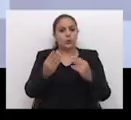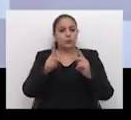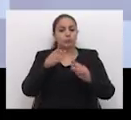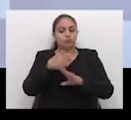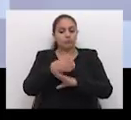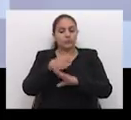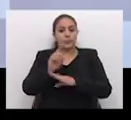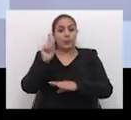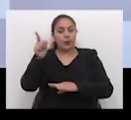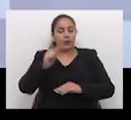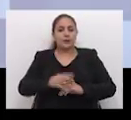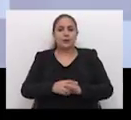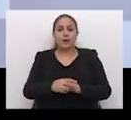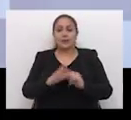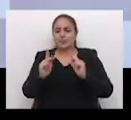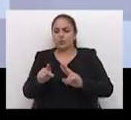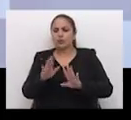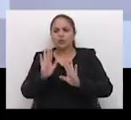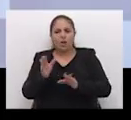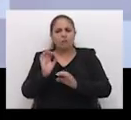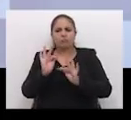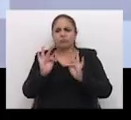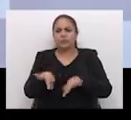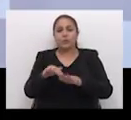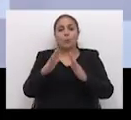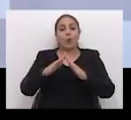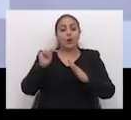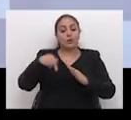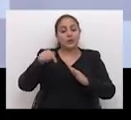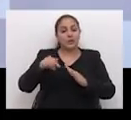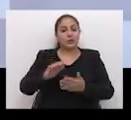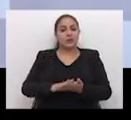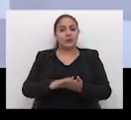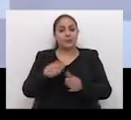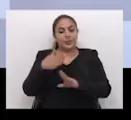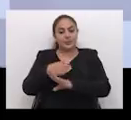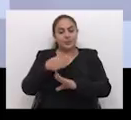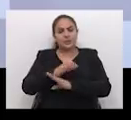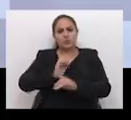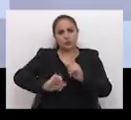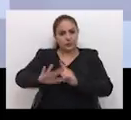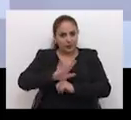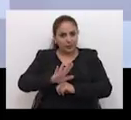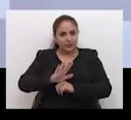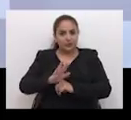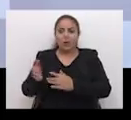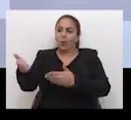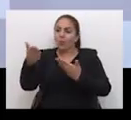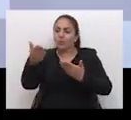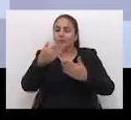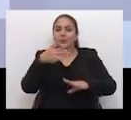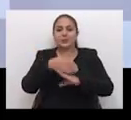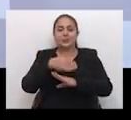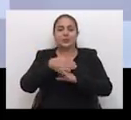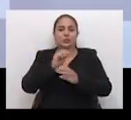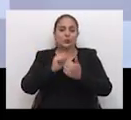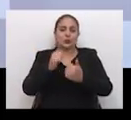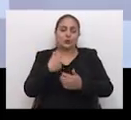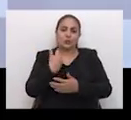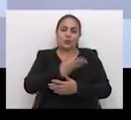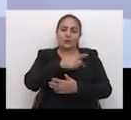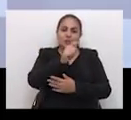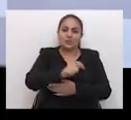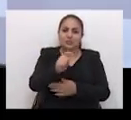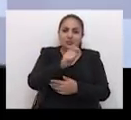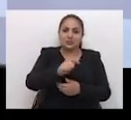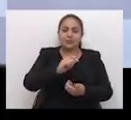fizeram parte, cumpriram o serviço, são moradores hoje aqui, estão na sociedade civil, eles estão convidados a participar conosco